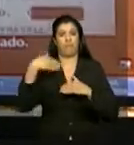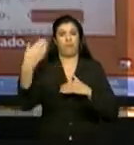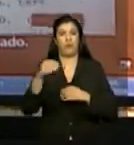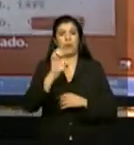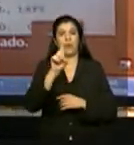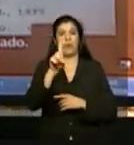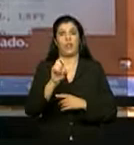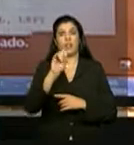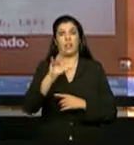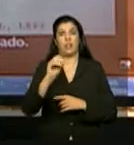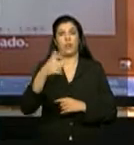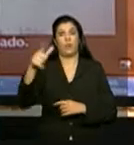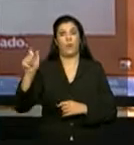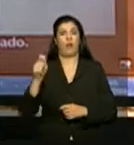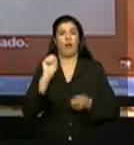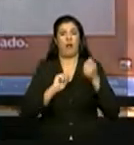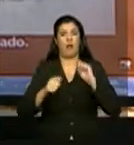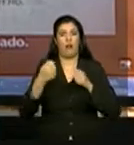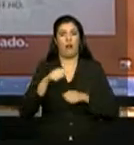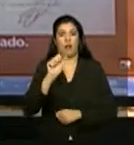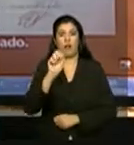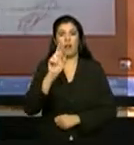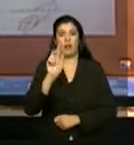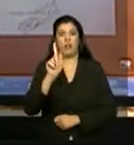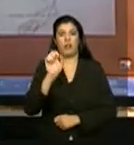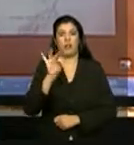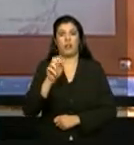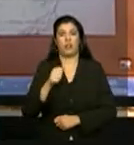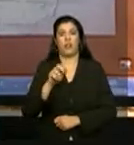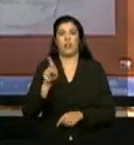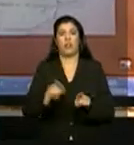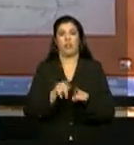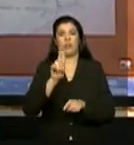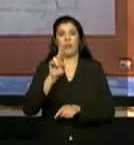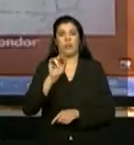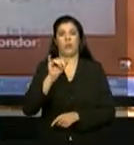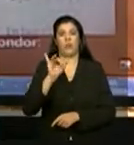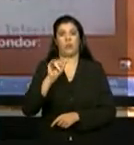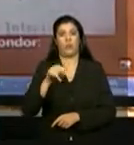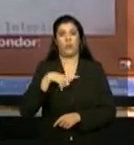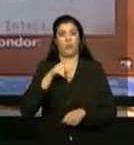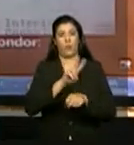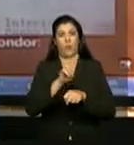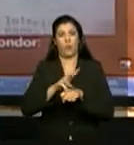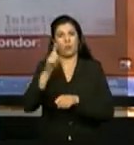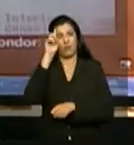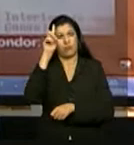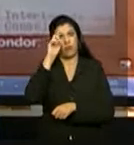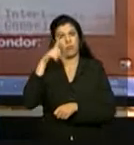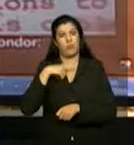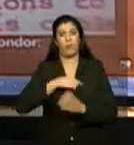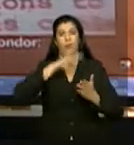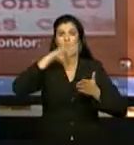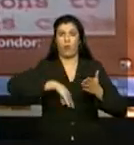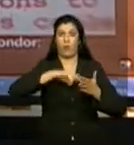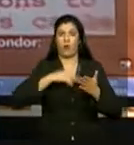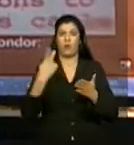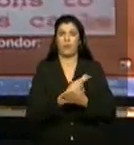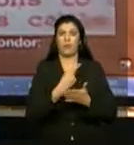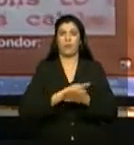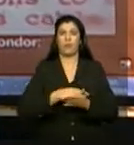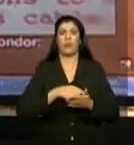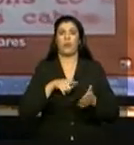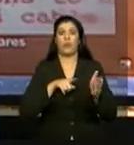no uruguai na argentina é monitorado diariamente fato comprovado por documentos oficiais da operação